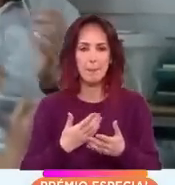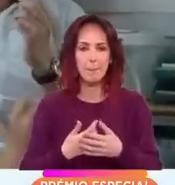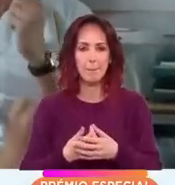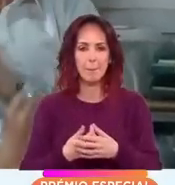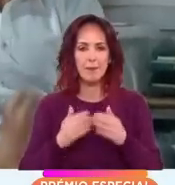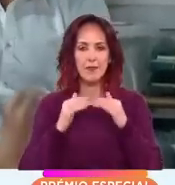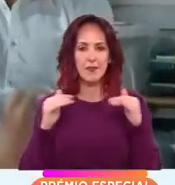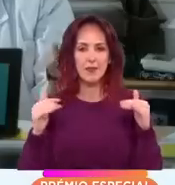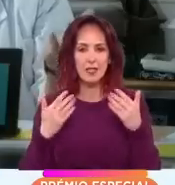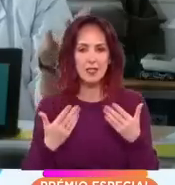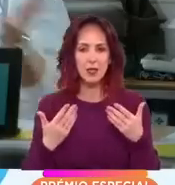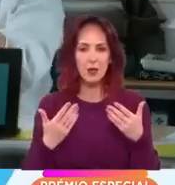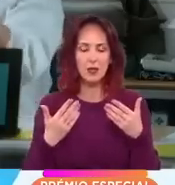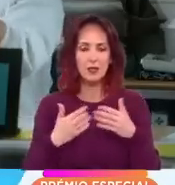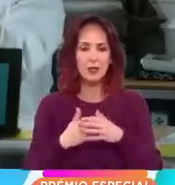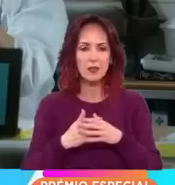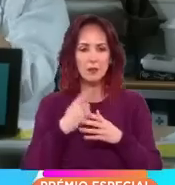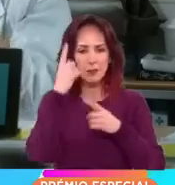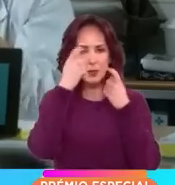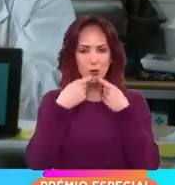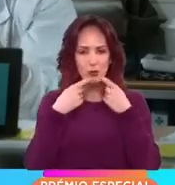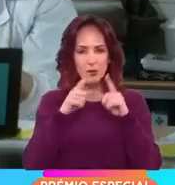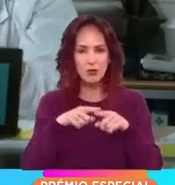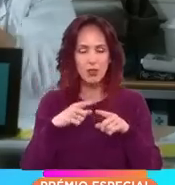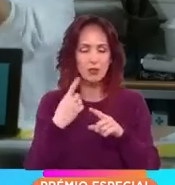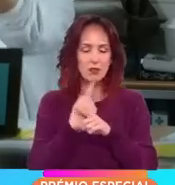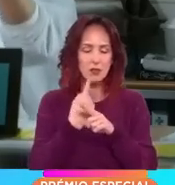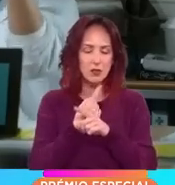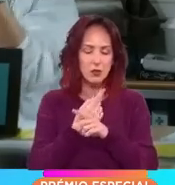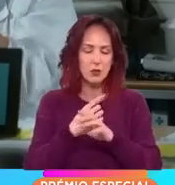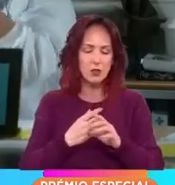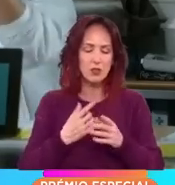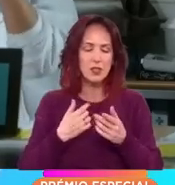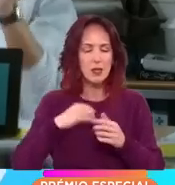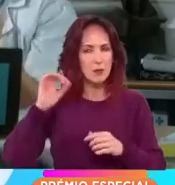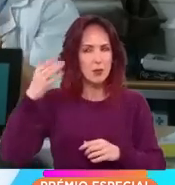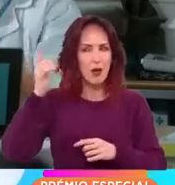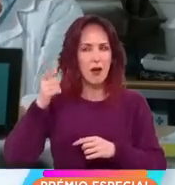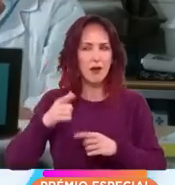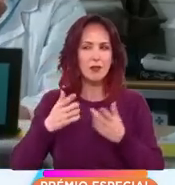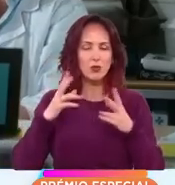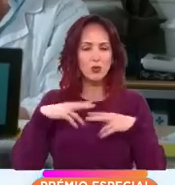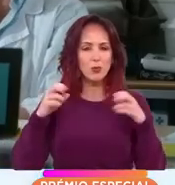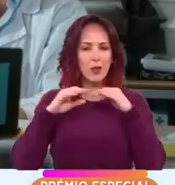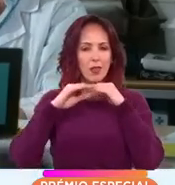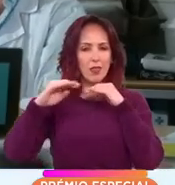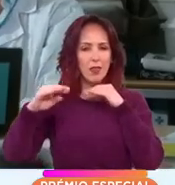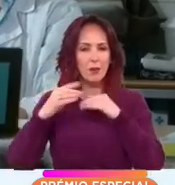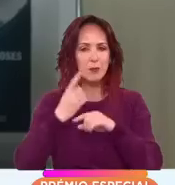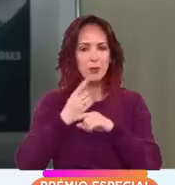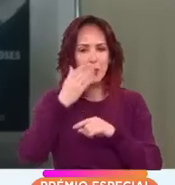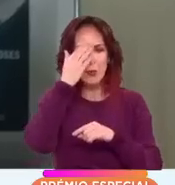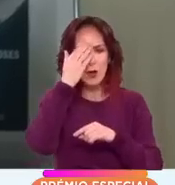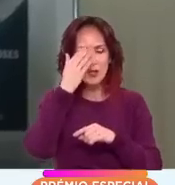estou numa fase de repensar algumas das coisas e prioritizar outras. Porque tens que encontrar o equilíbrio. Tem que encontrar um equilíbrio. Eu acho